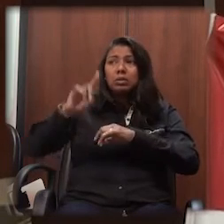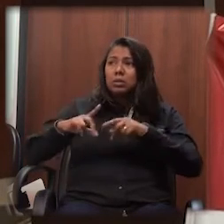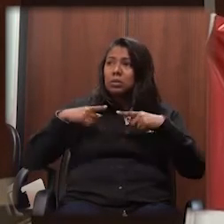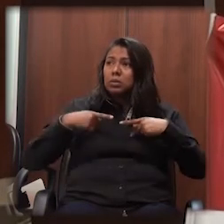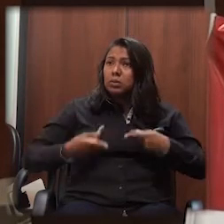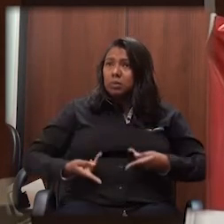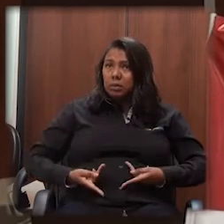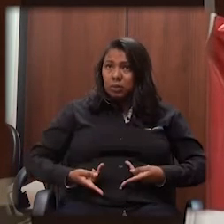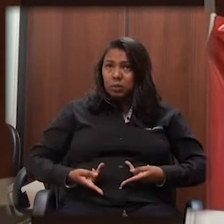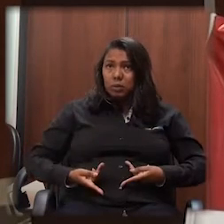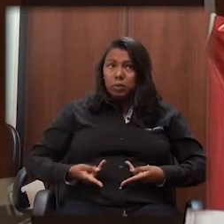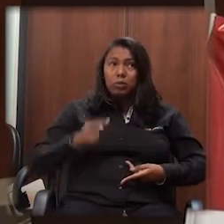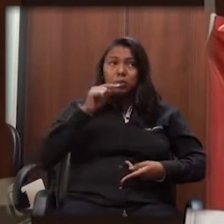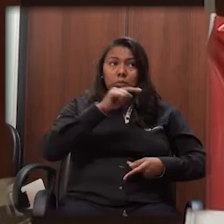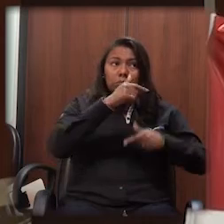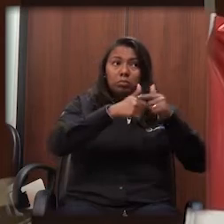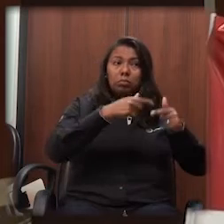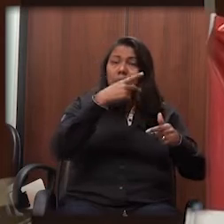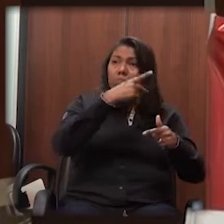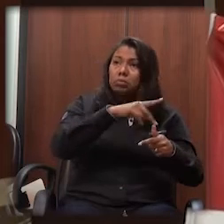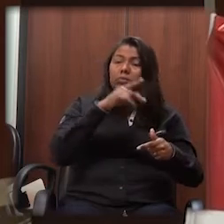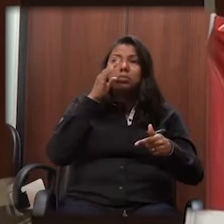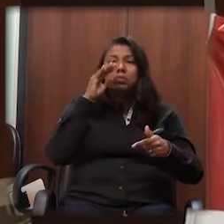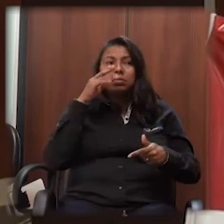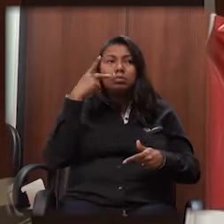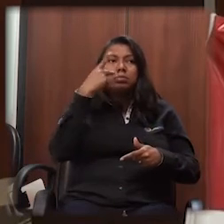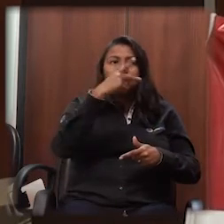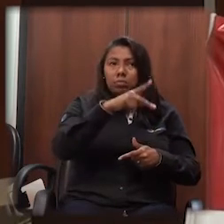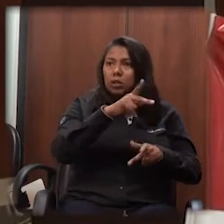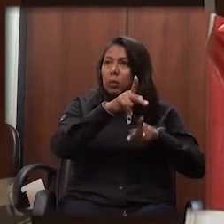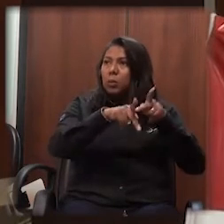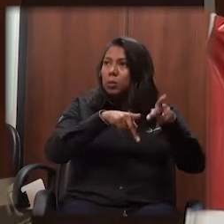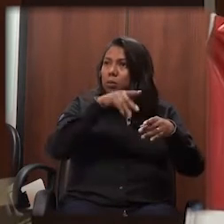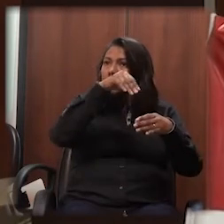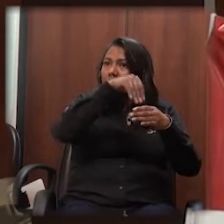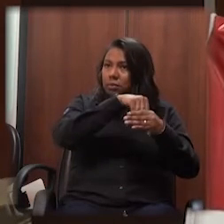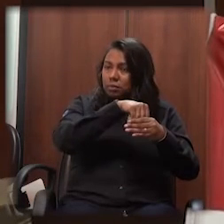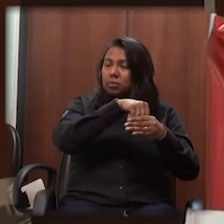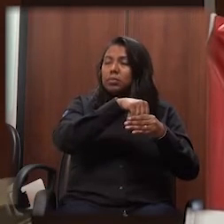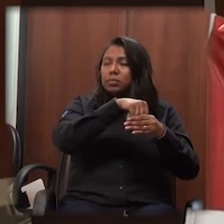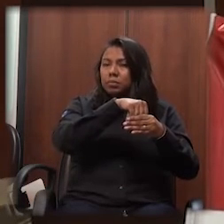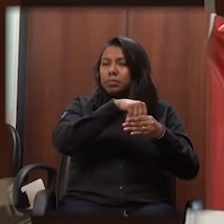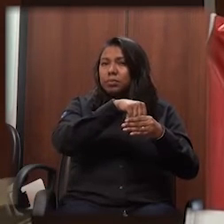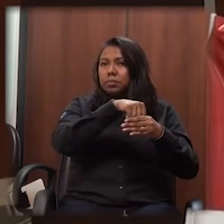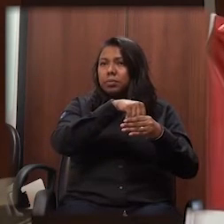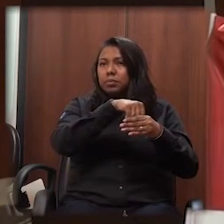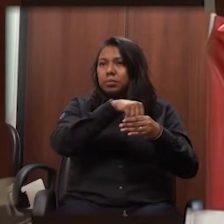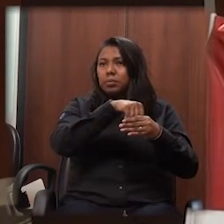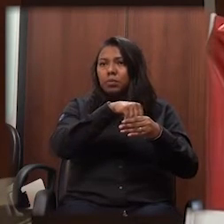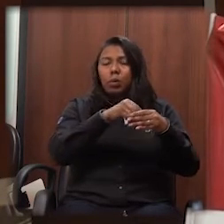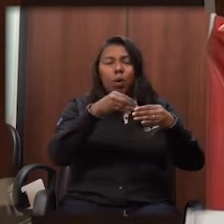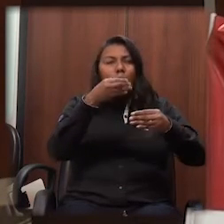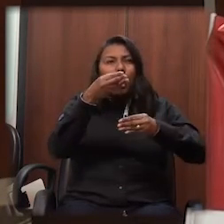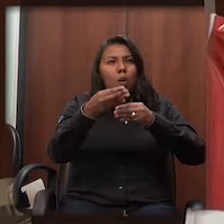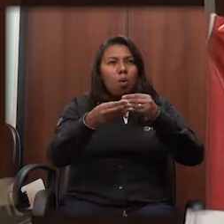dos seus trabalhadores, dos seus servidores, do seu público interno, de como, digamos assim, alinhavam,